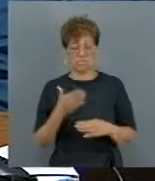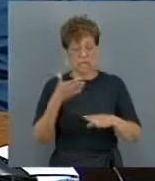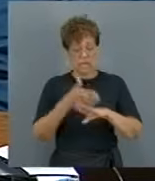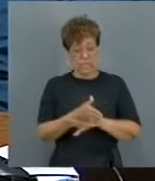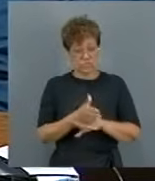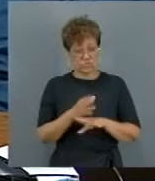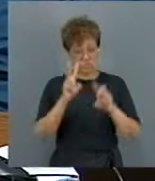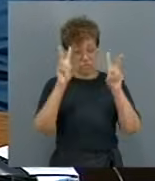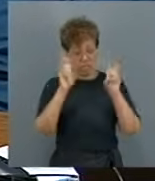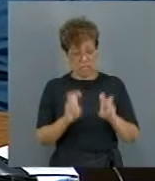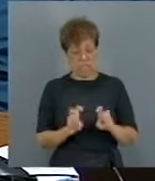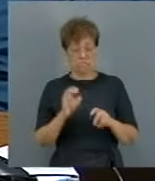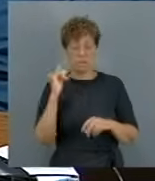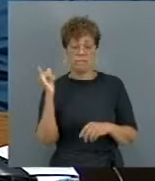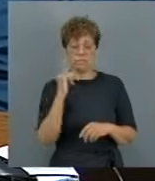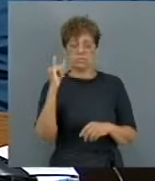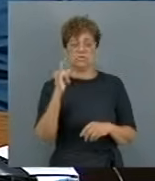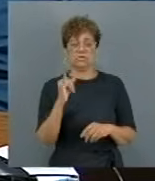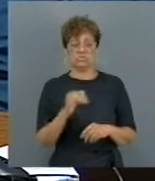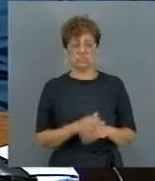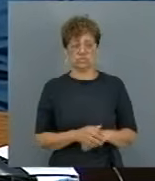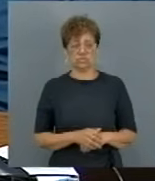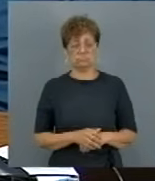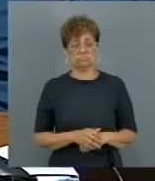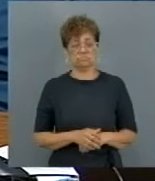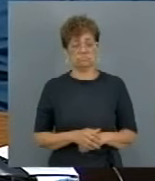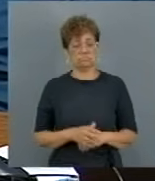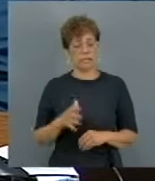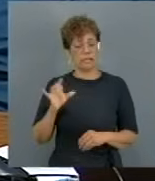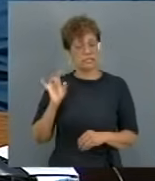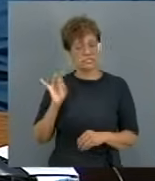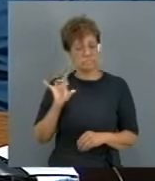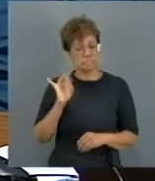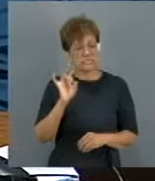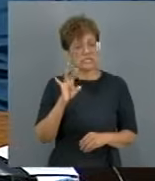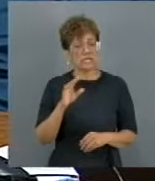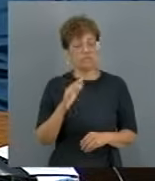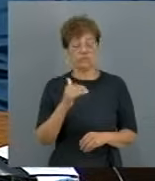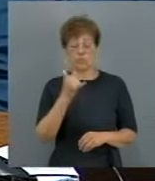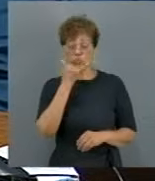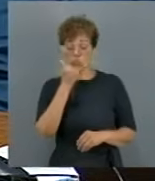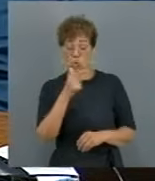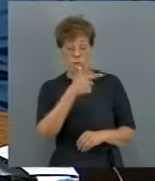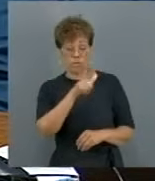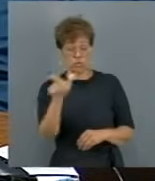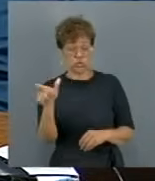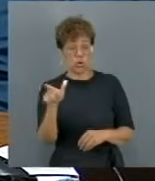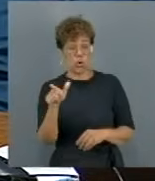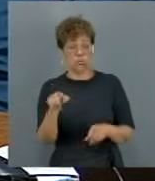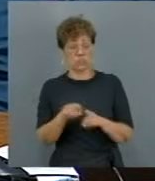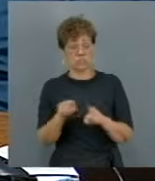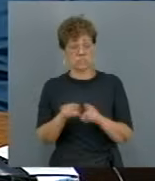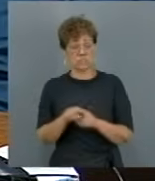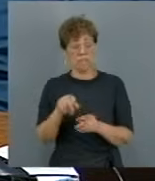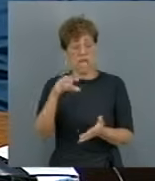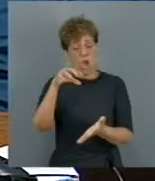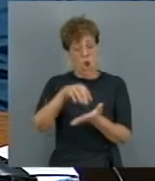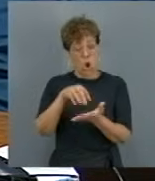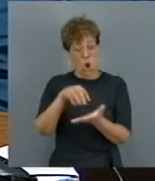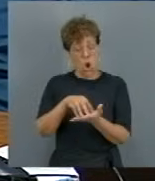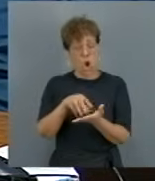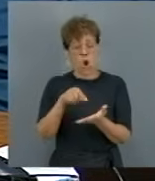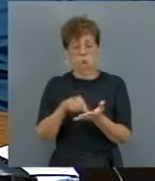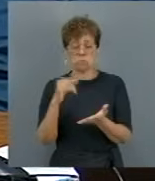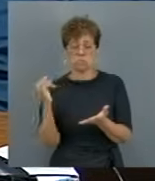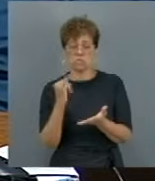que acho importante, eu queria falar especificamente, me perdoe os demais, sobre um órgão que eu considero hoje singular